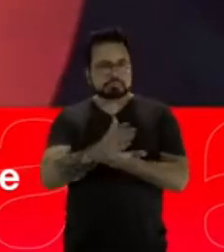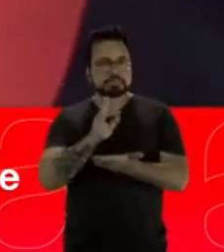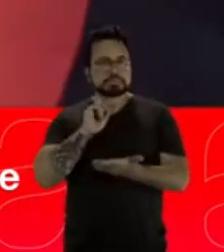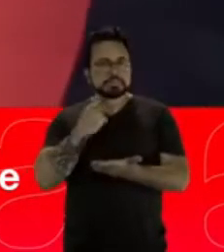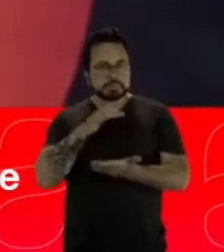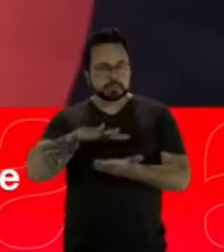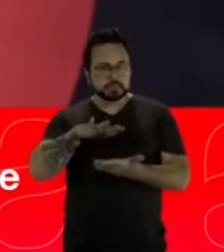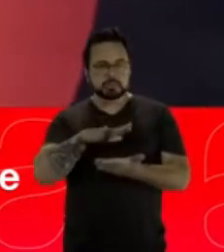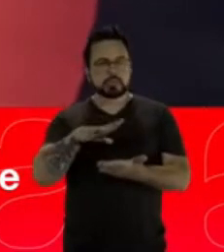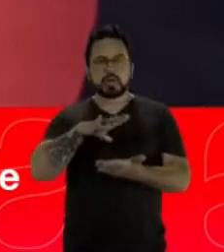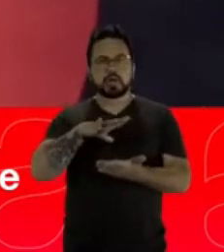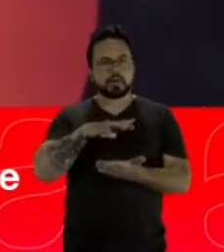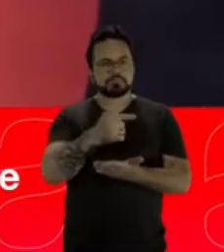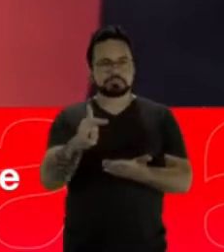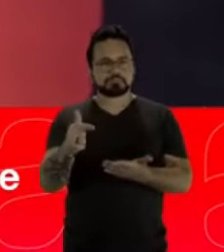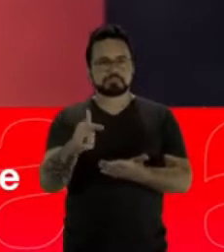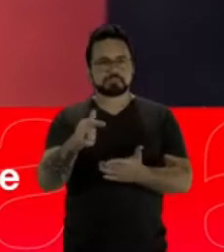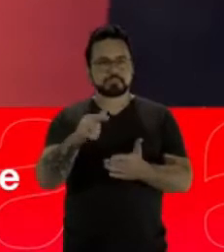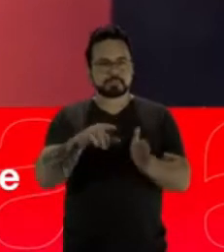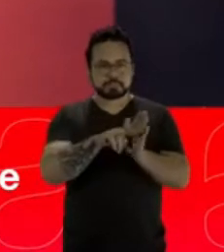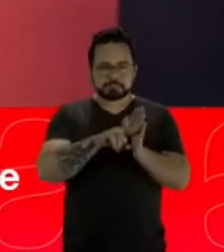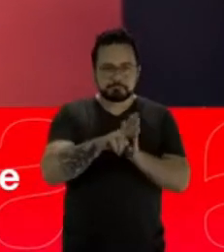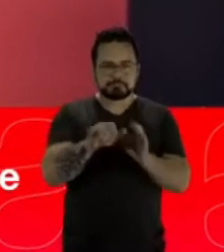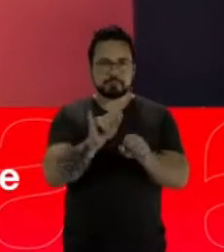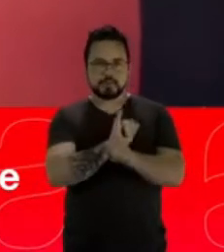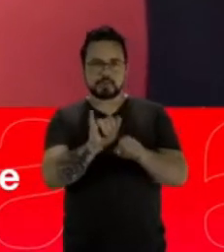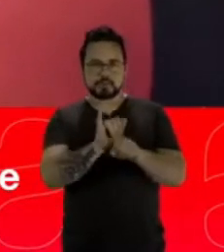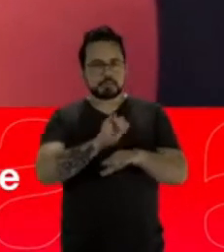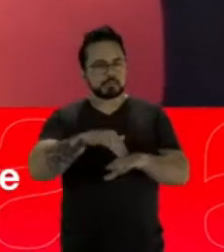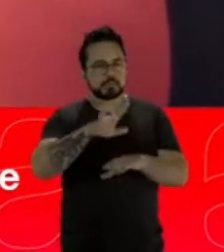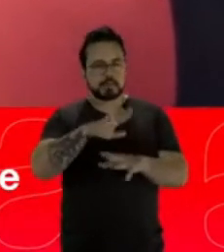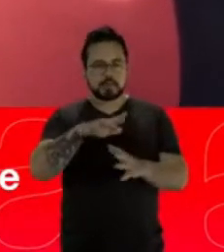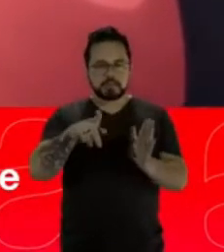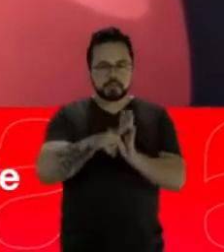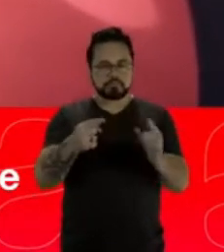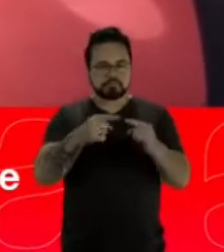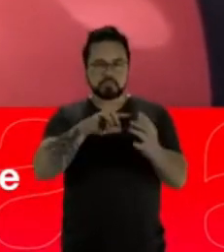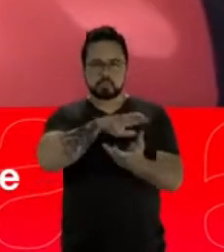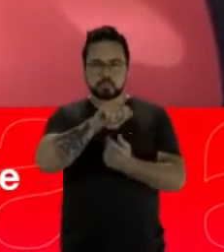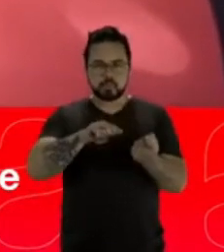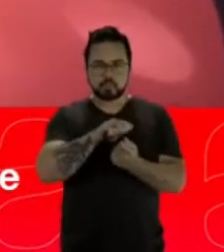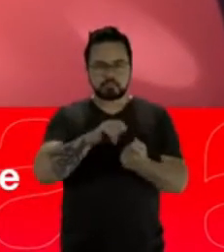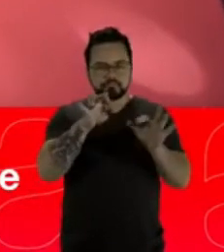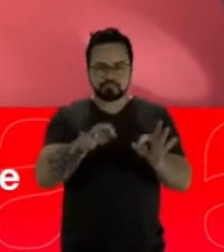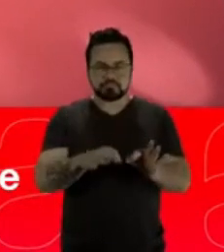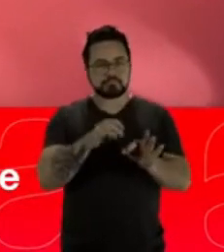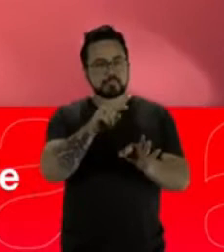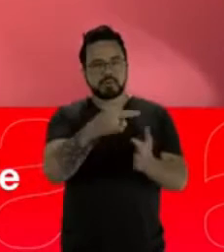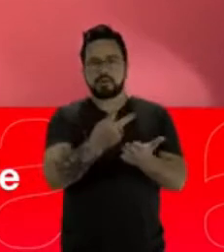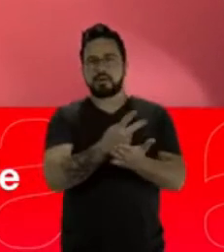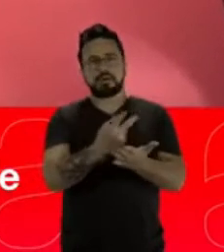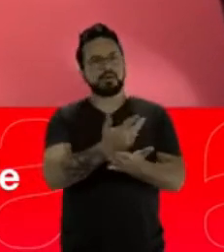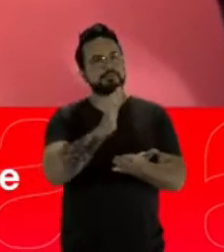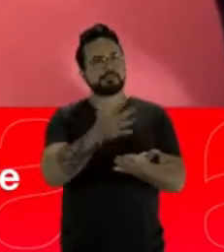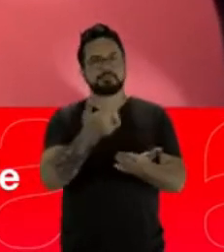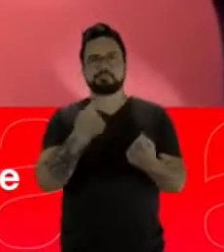nem o próprio município tem um método que seja o mais ecológico possível, né? Que seja o mais correto. E começa errado por aí, né? A gente tem